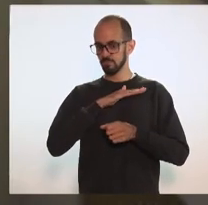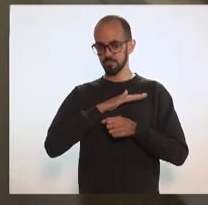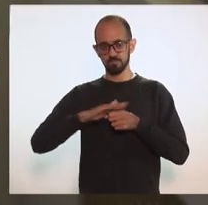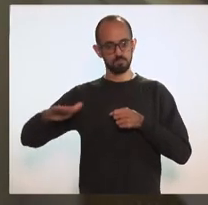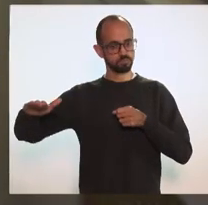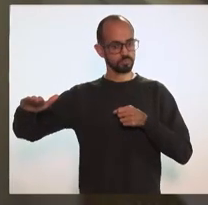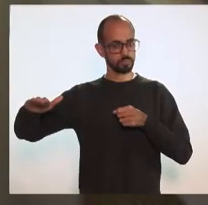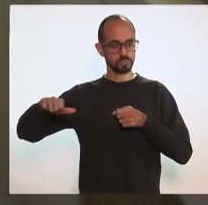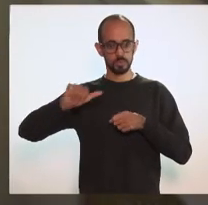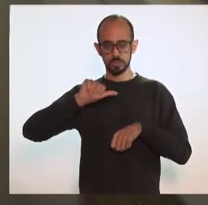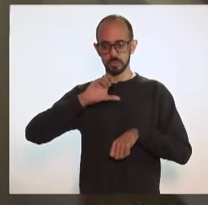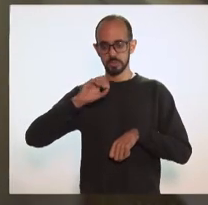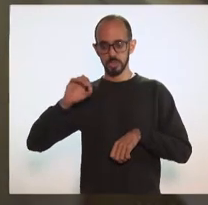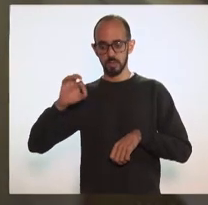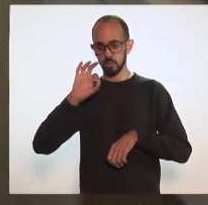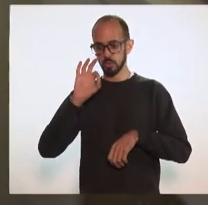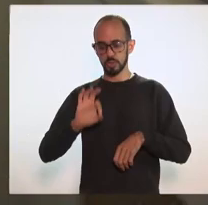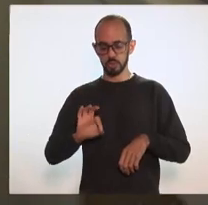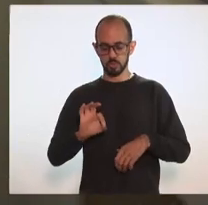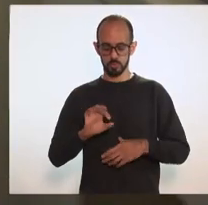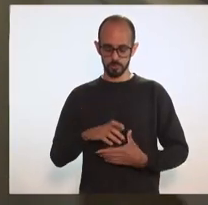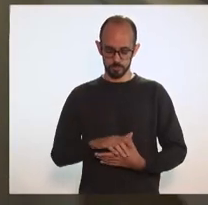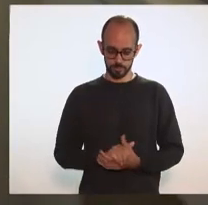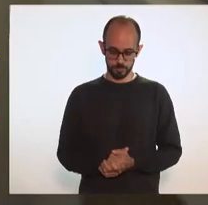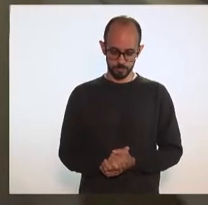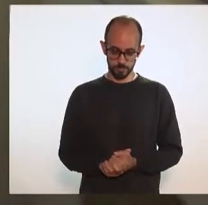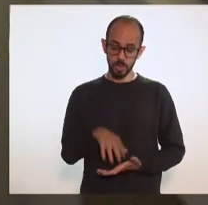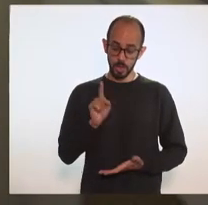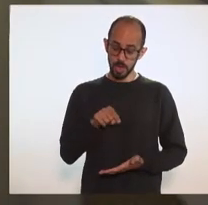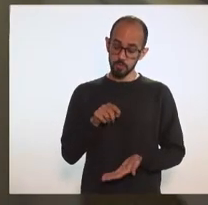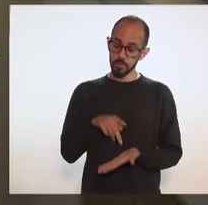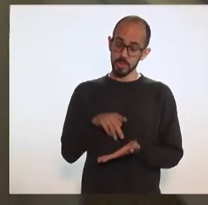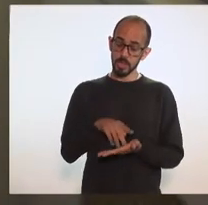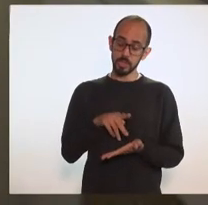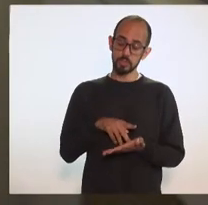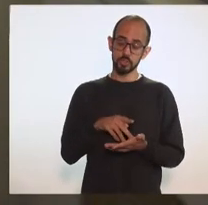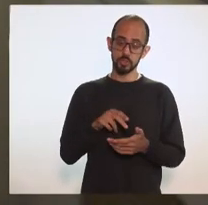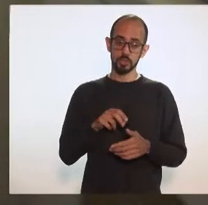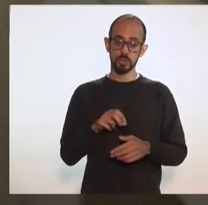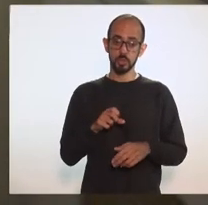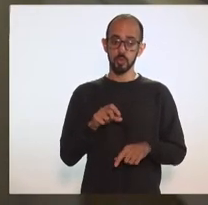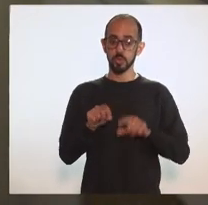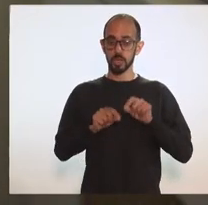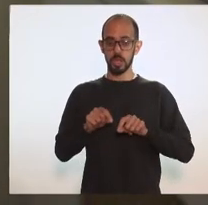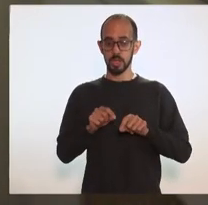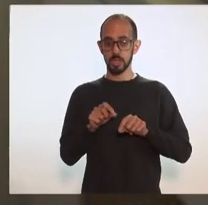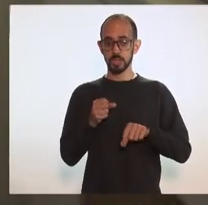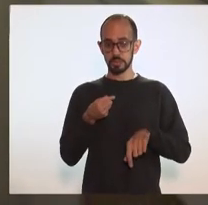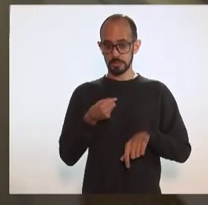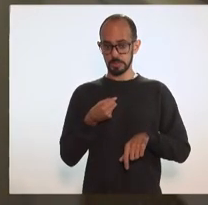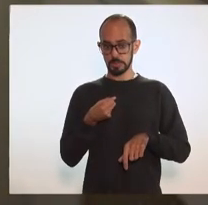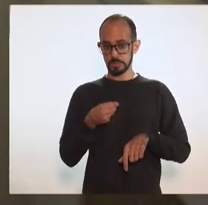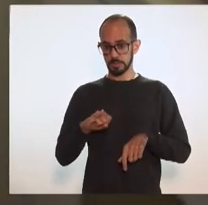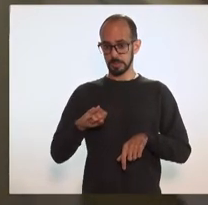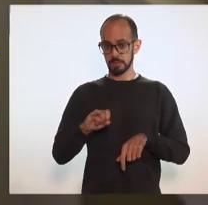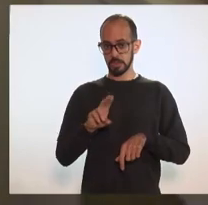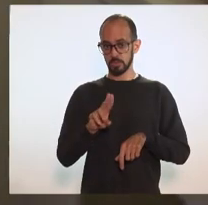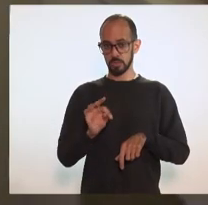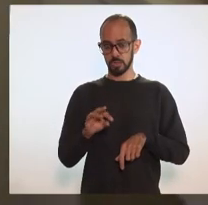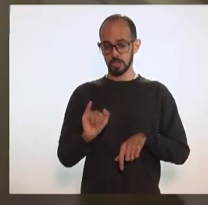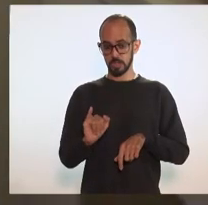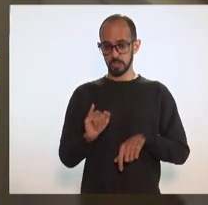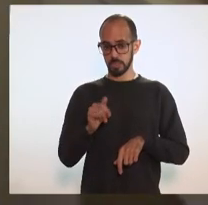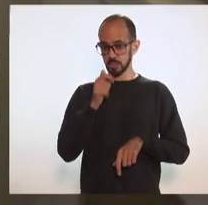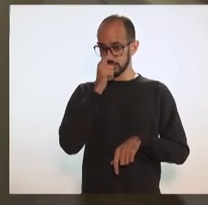batendo isso aí por C O que é verdade que quando as úteis atinge o seu pico